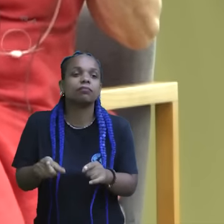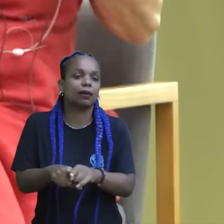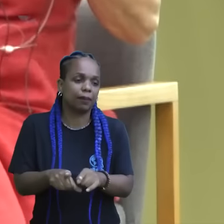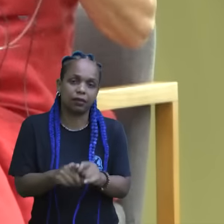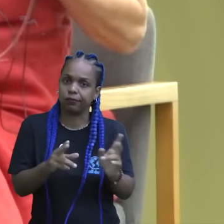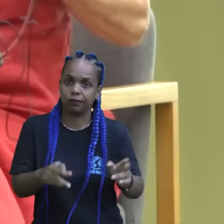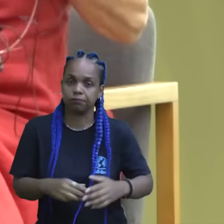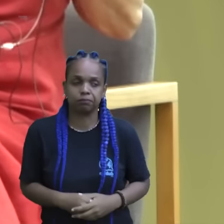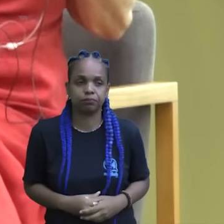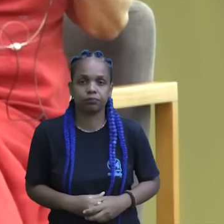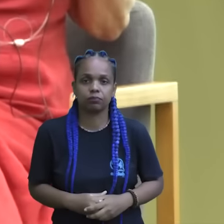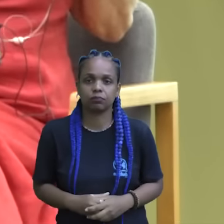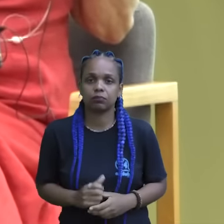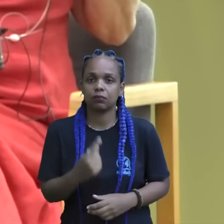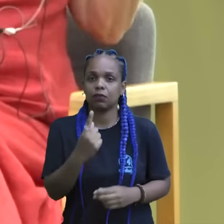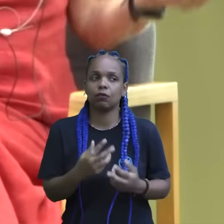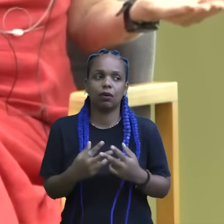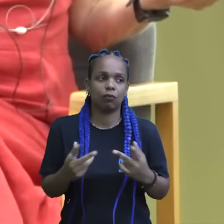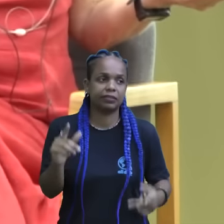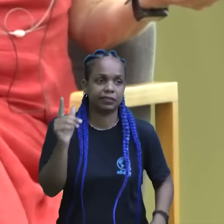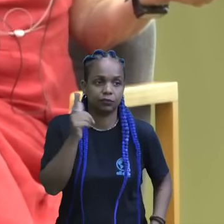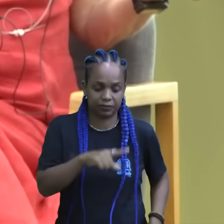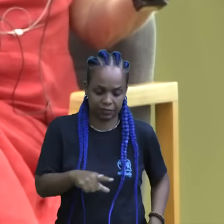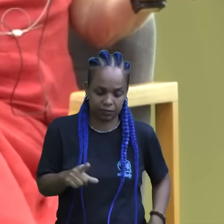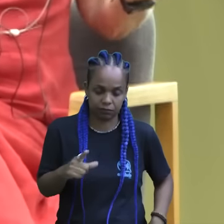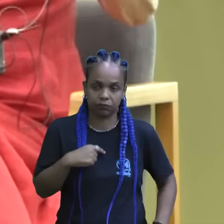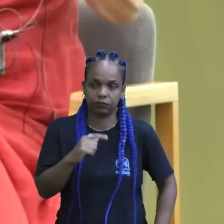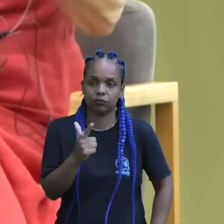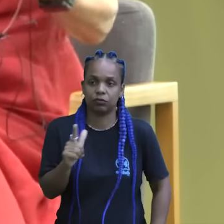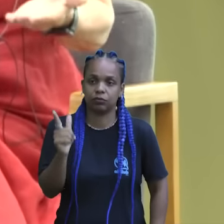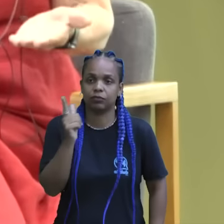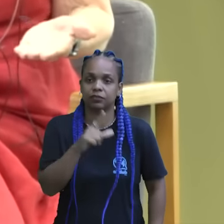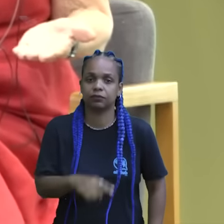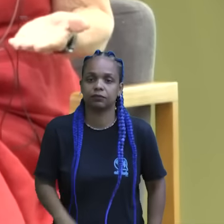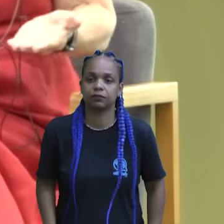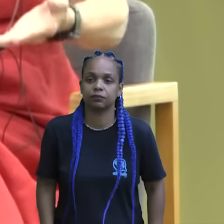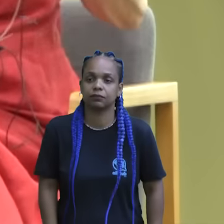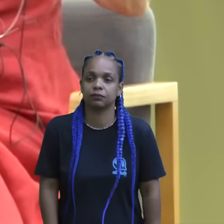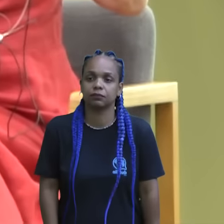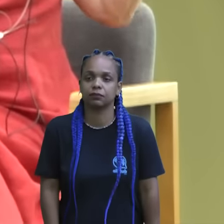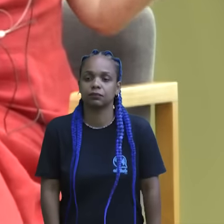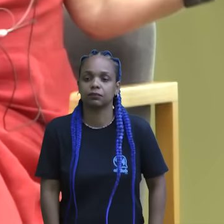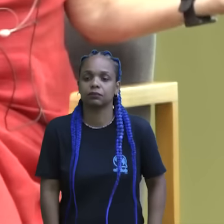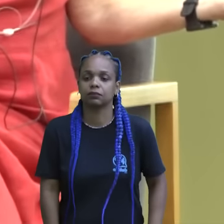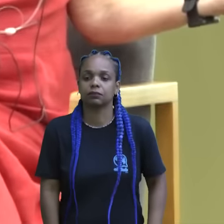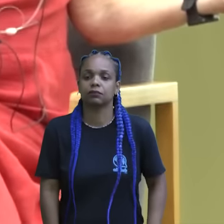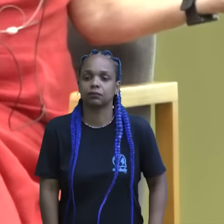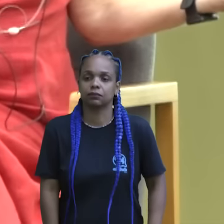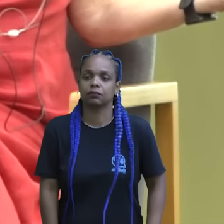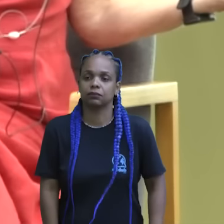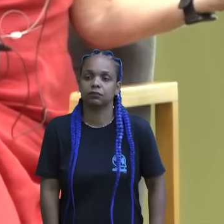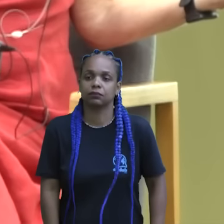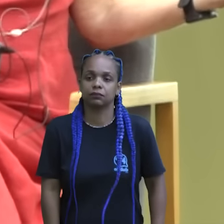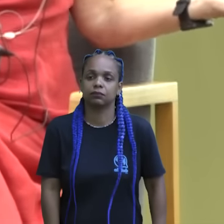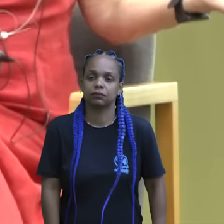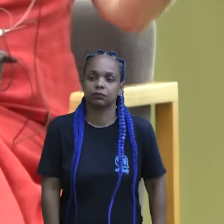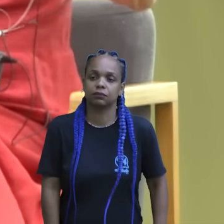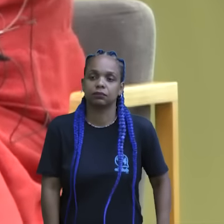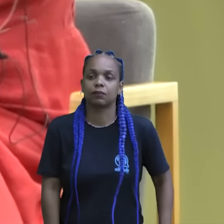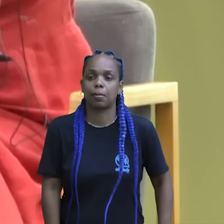uma origem muito mais pobre do que a do Lima. O Lima é filho de uma professora, o Machado era filho de uma lavadeira.